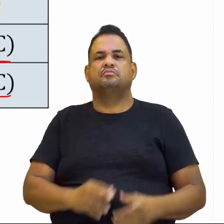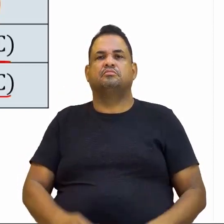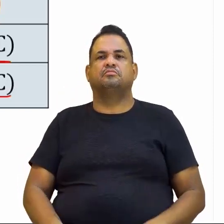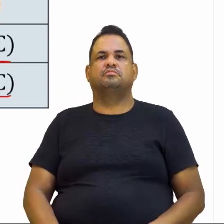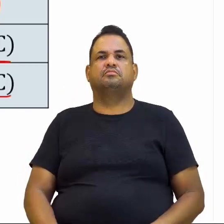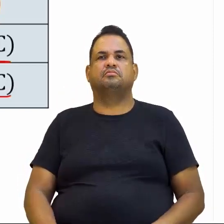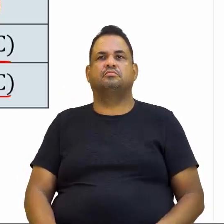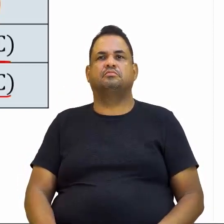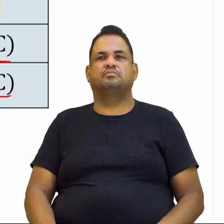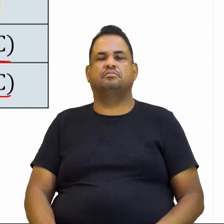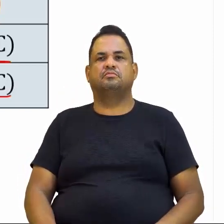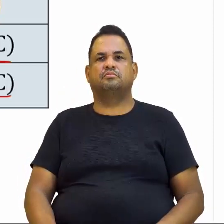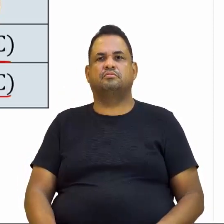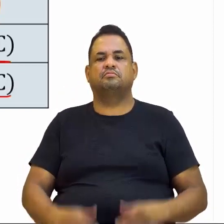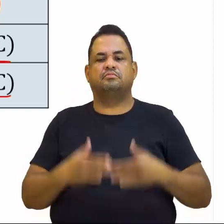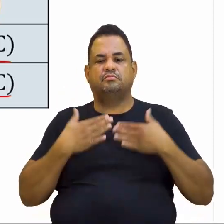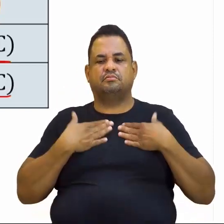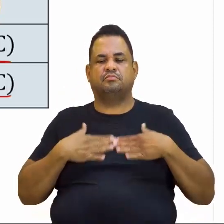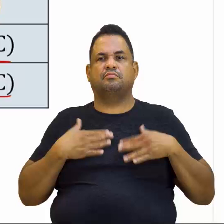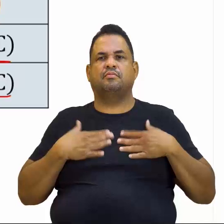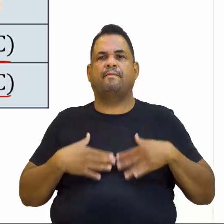água. Tranquilo?